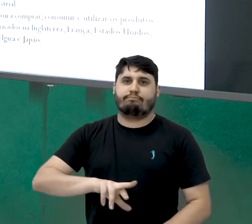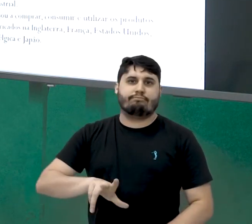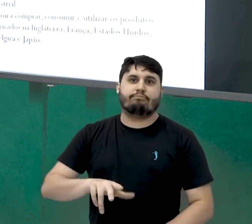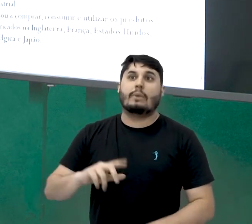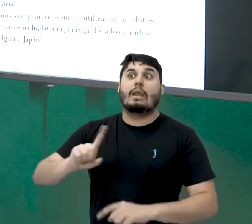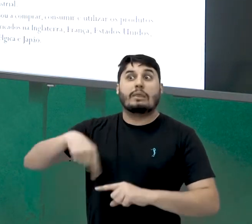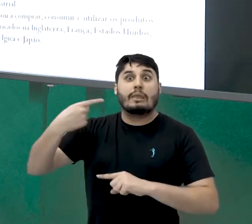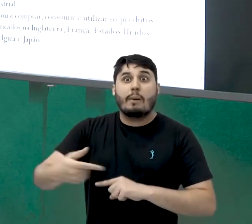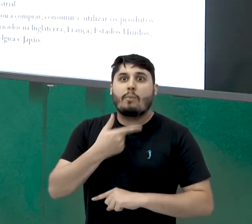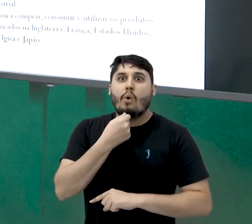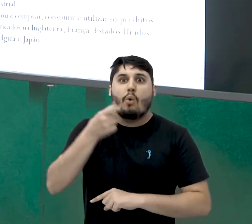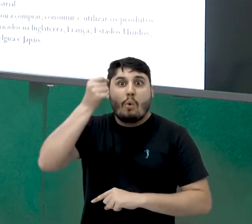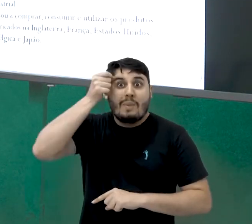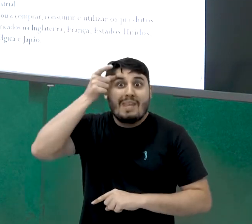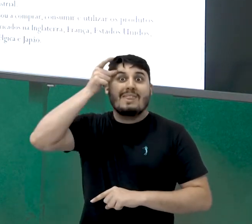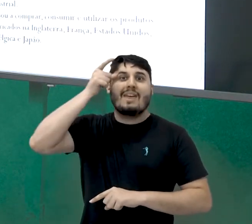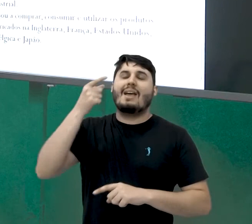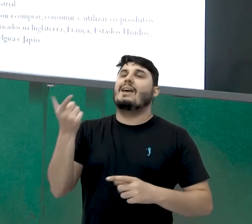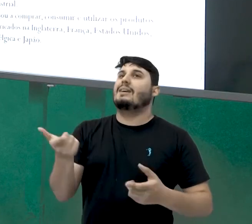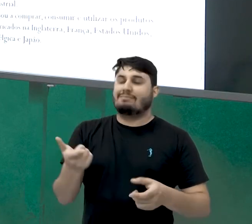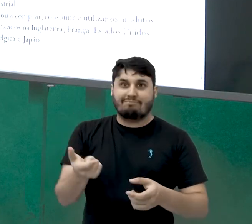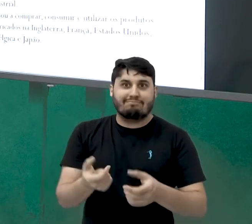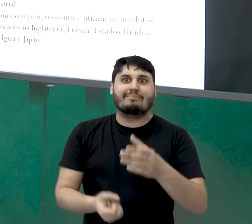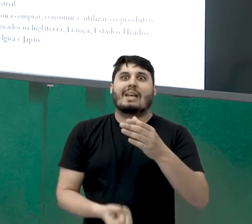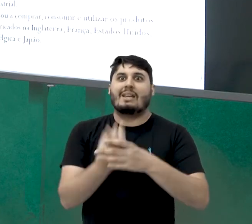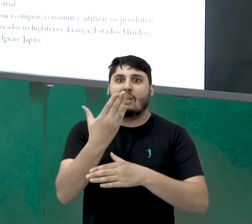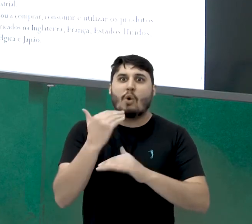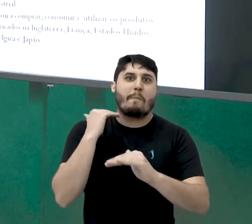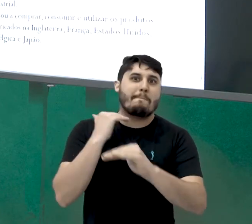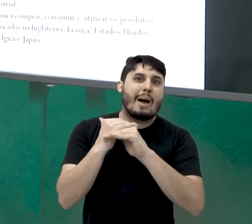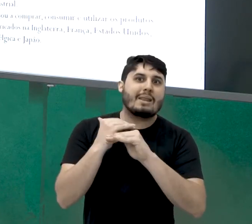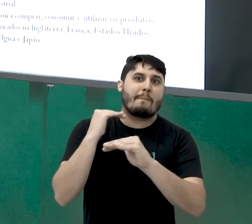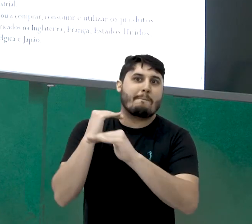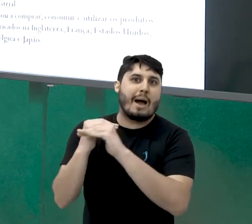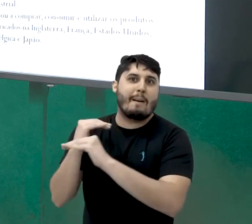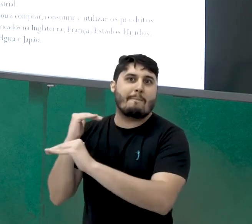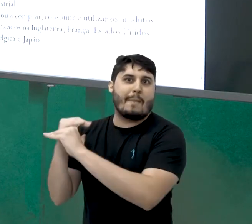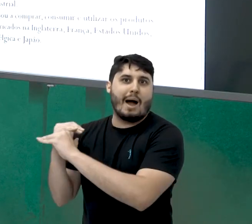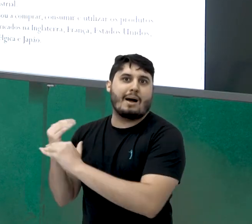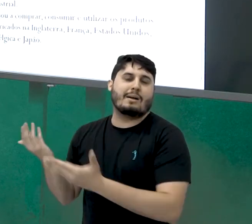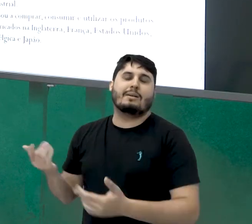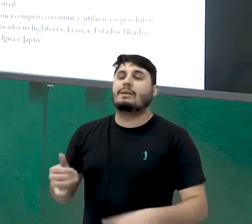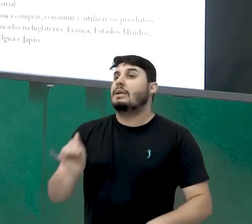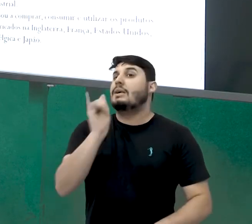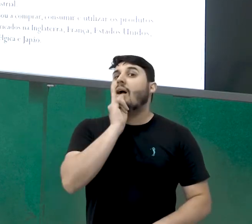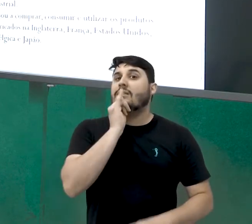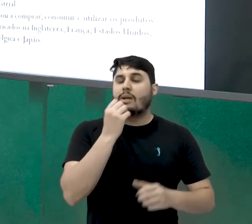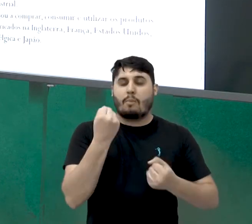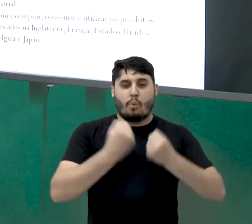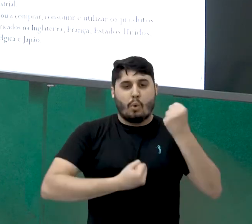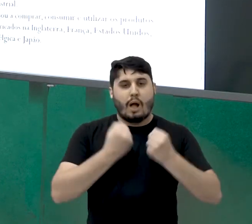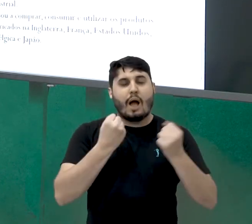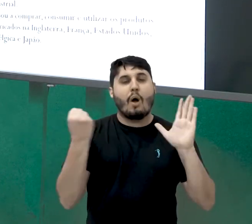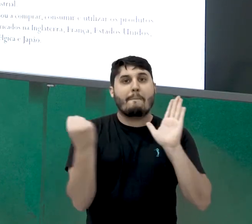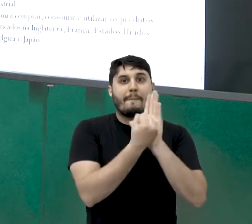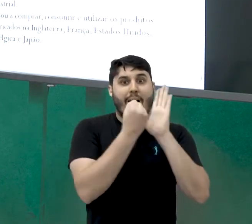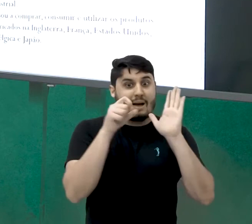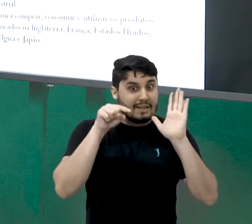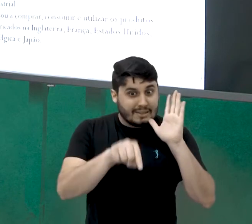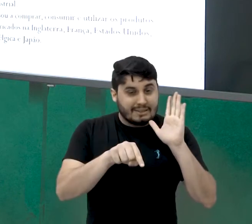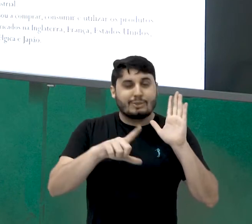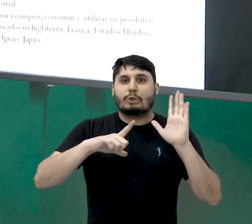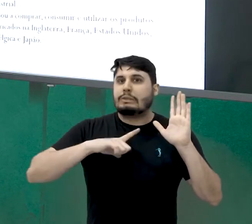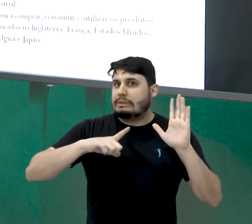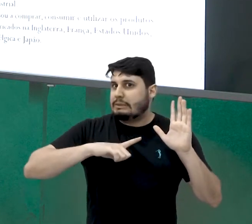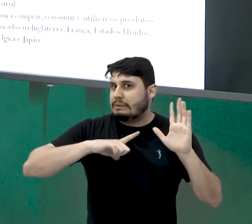criados moldes para todas as peças. Então, suponhamos, o carro da linha T, o Ford T, ele tinha essas peças. Então, todas essas peças